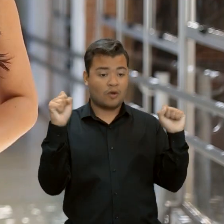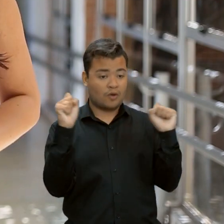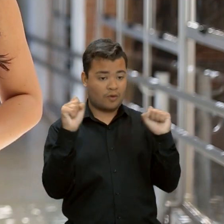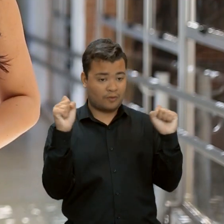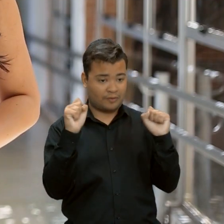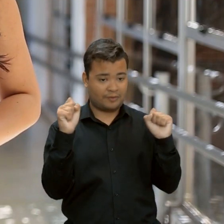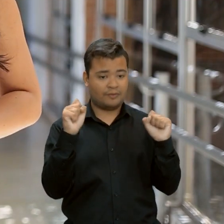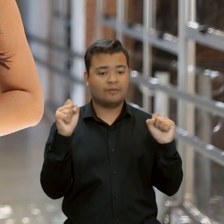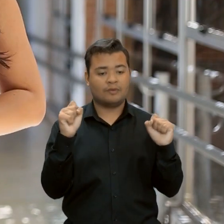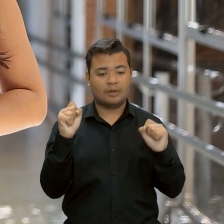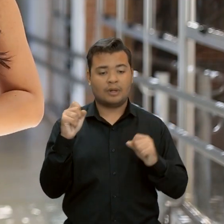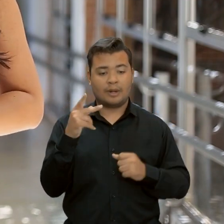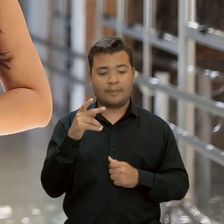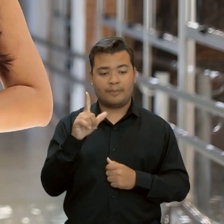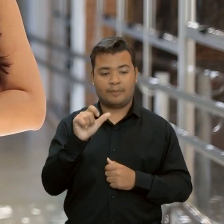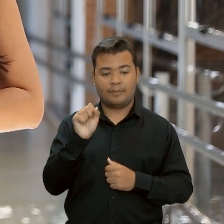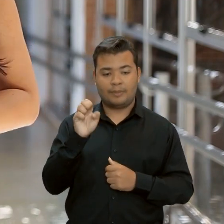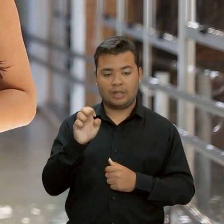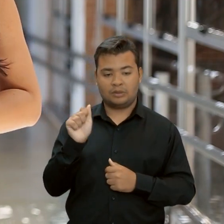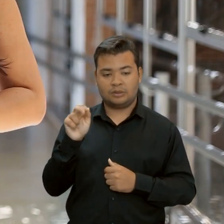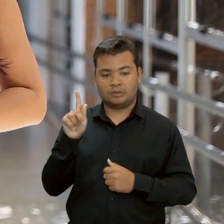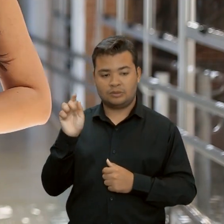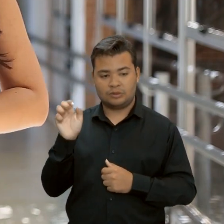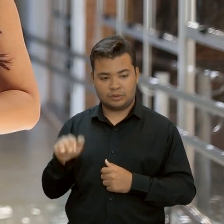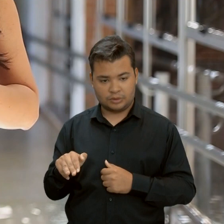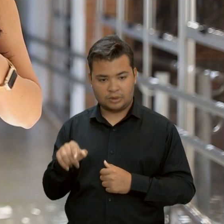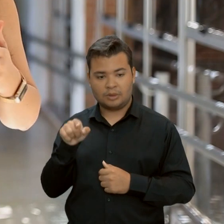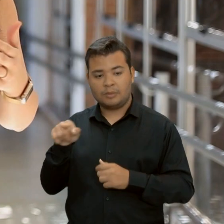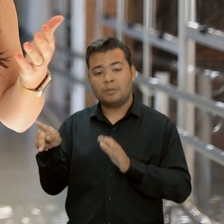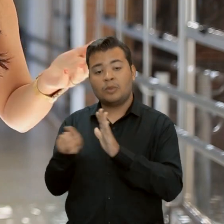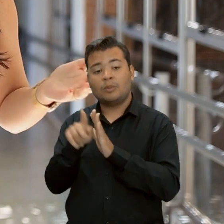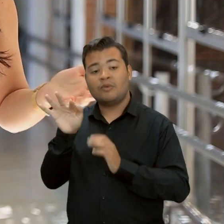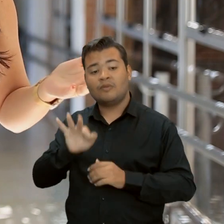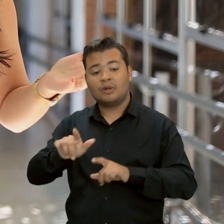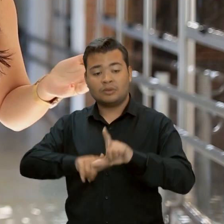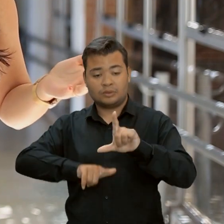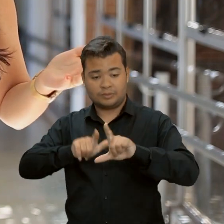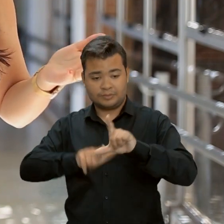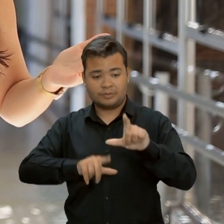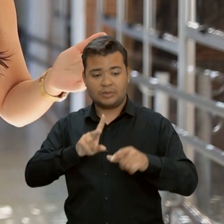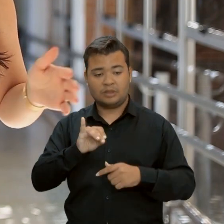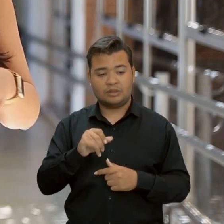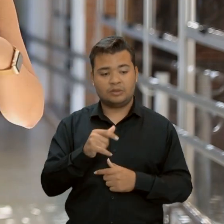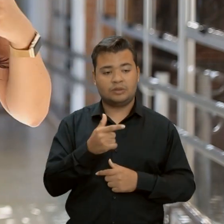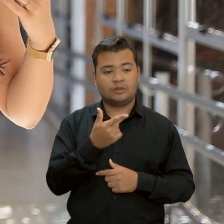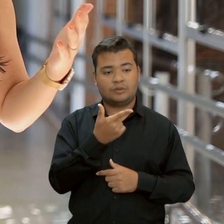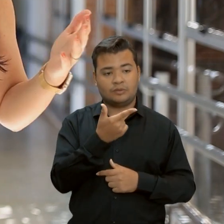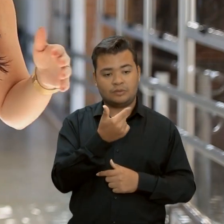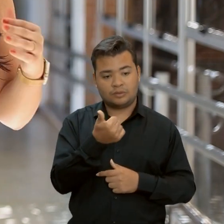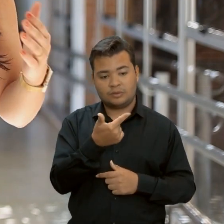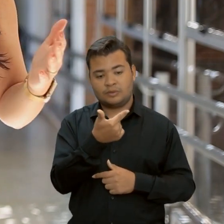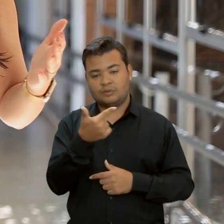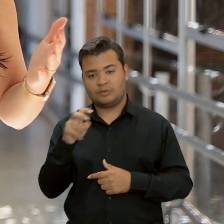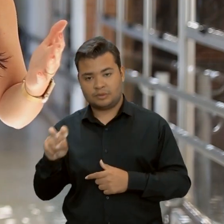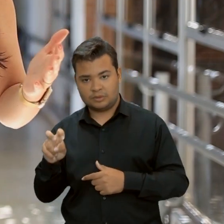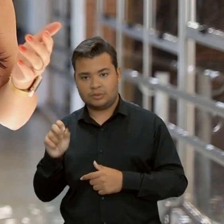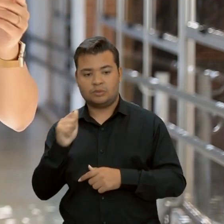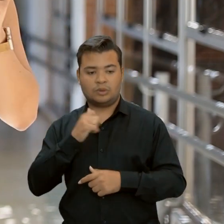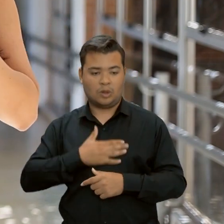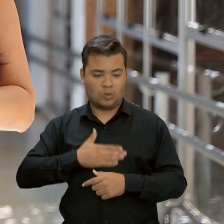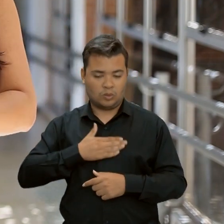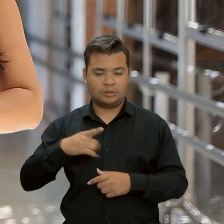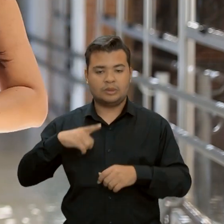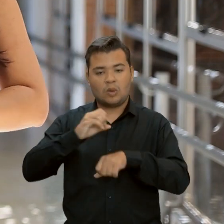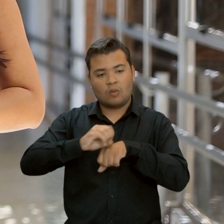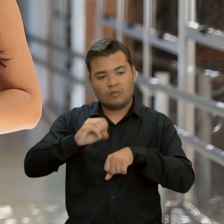PELCE-UGM 2023 da Faculdade de Letras. Entre os dias 21 e 25 de agosto serão realizadas oficinas, mesas redondas